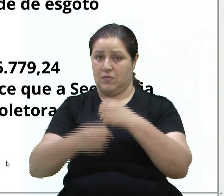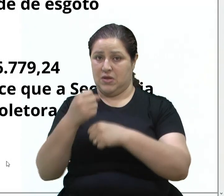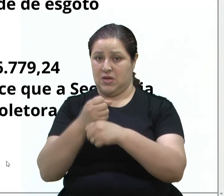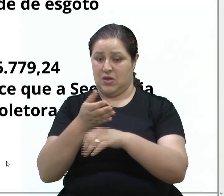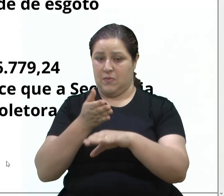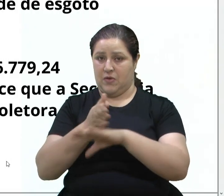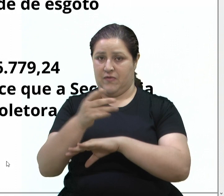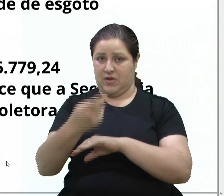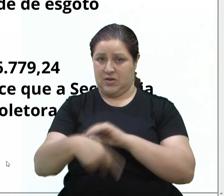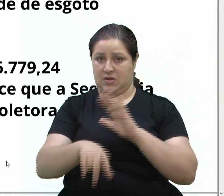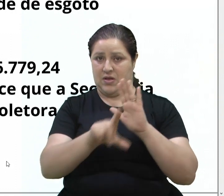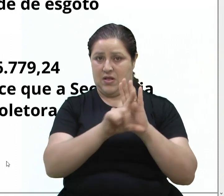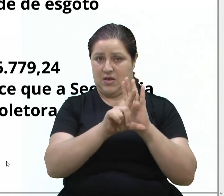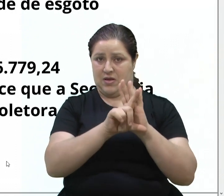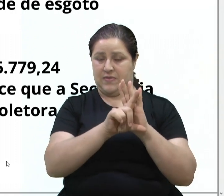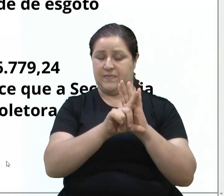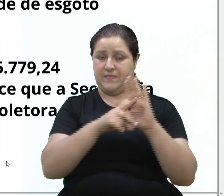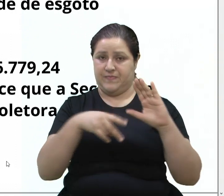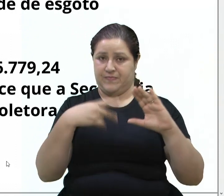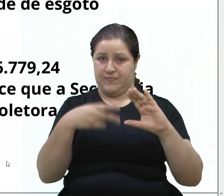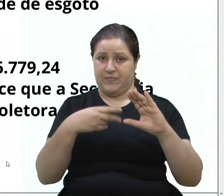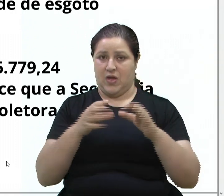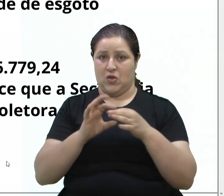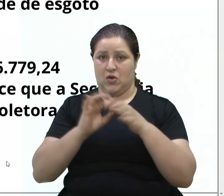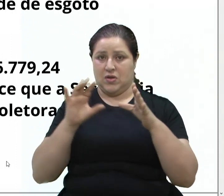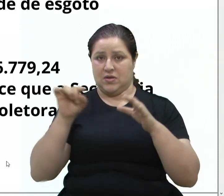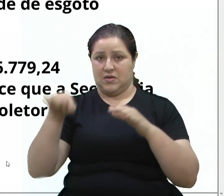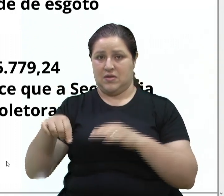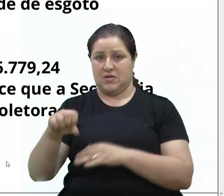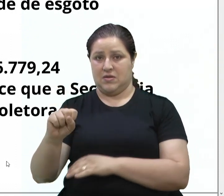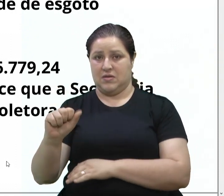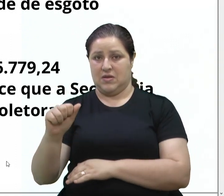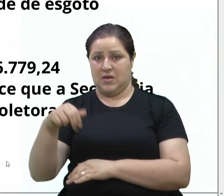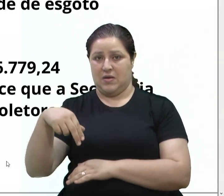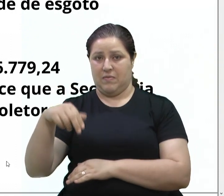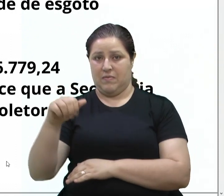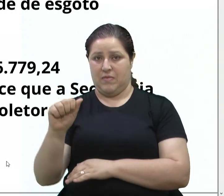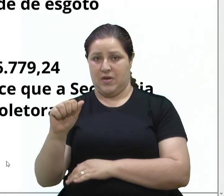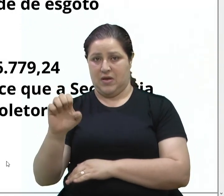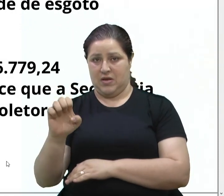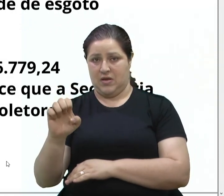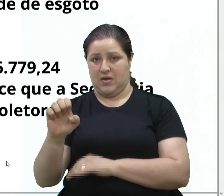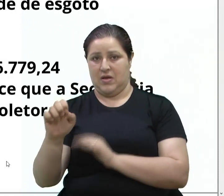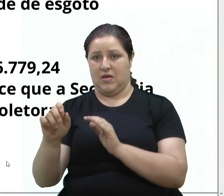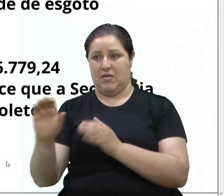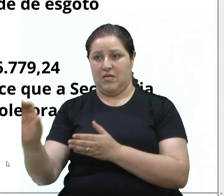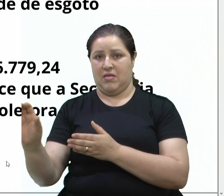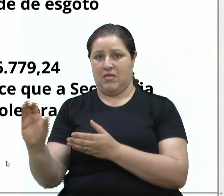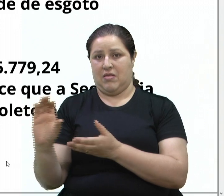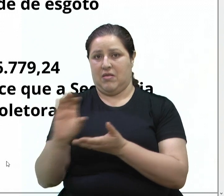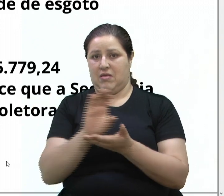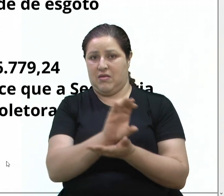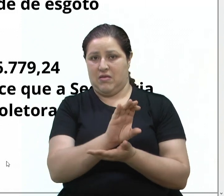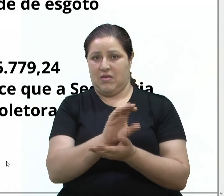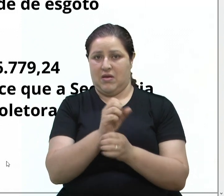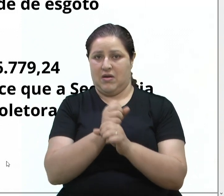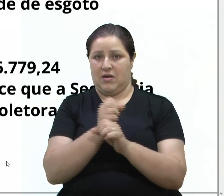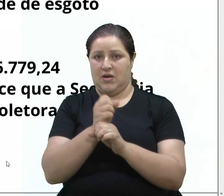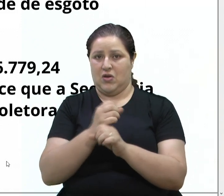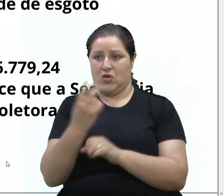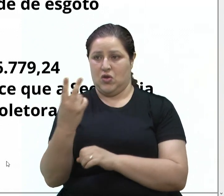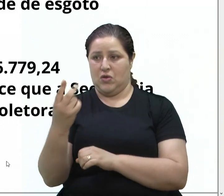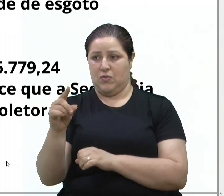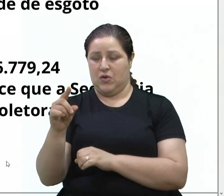2020, ela autorizou o SAMAI a transferir, referente aos anos de 2013 a